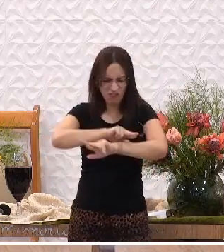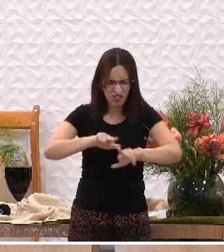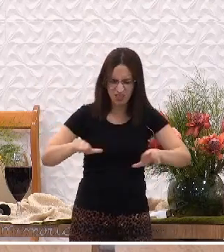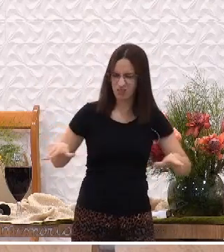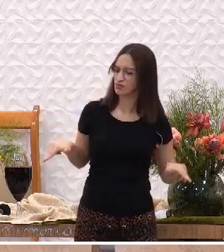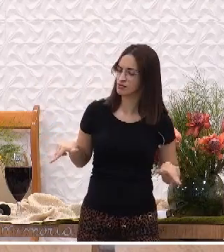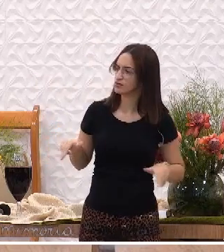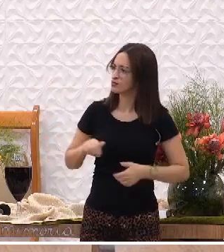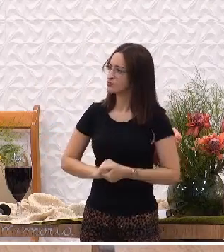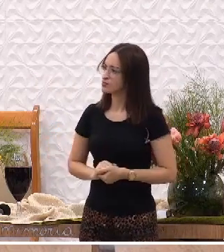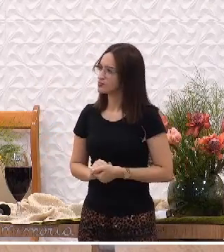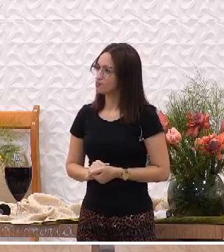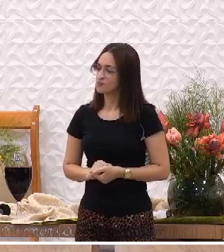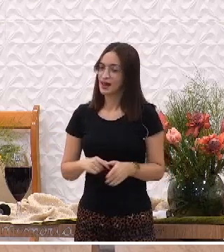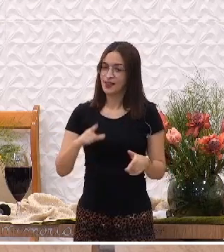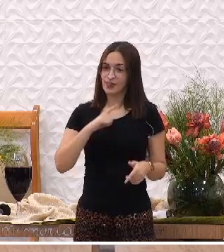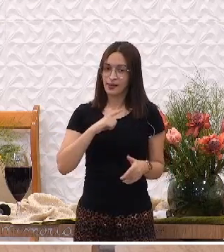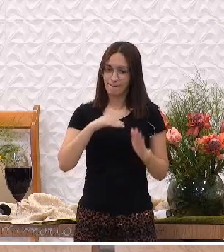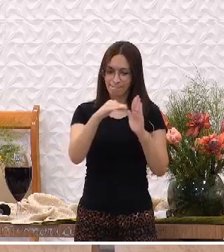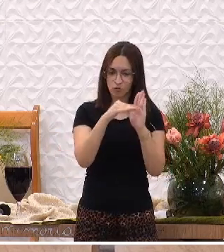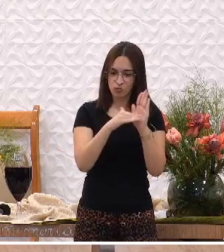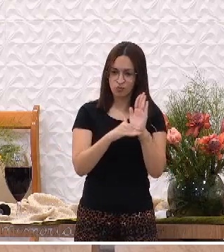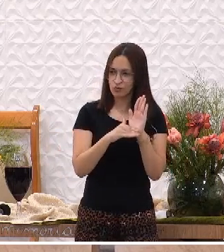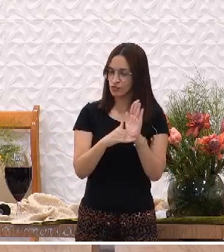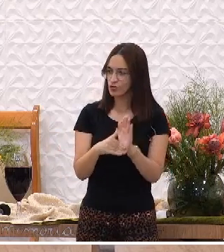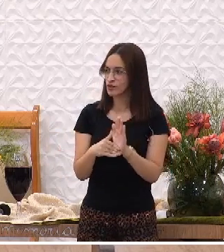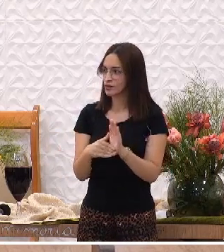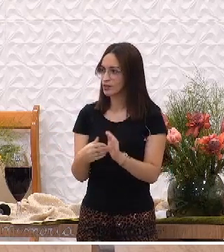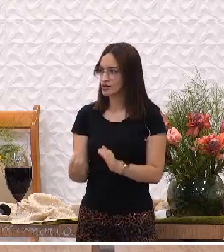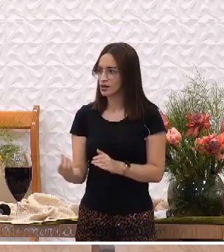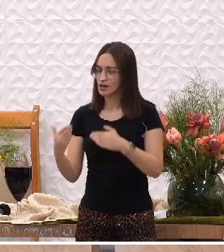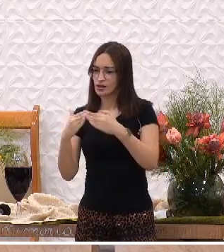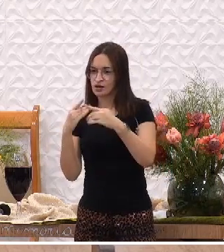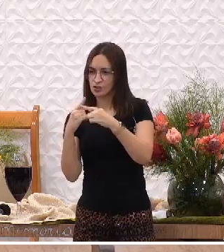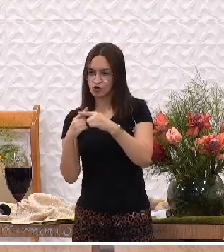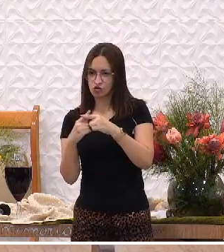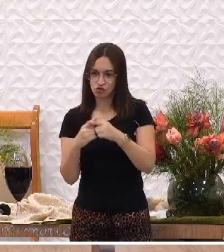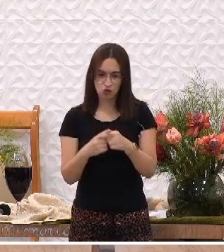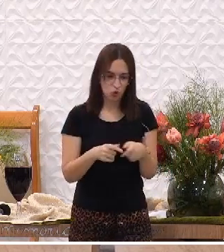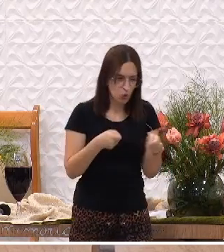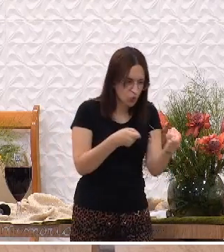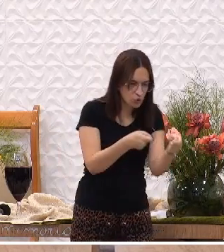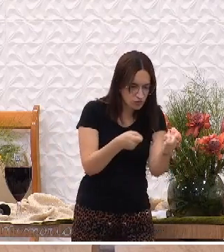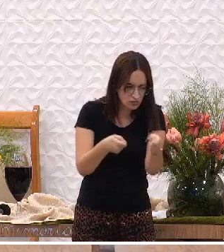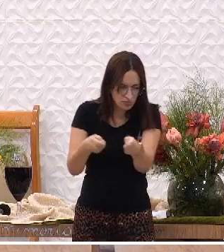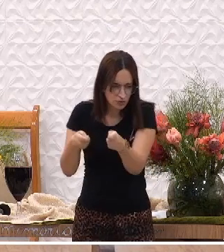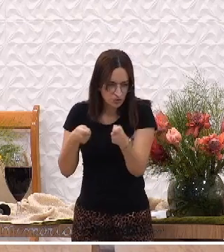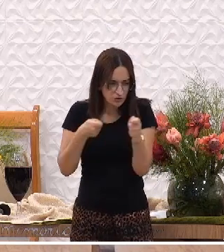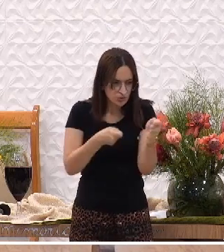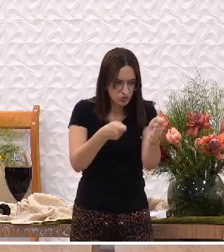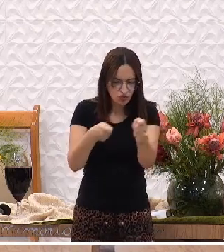que eu considero essenciais no sentido de enfraquecimento do controle que eles tinham sobre a consciência dos fiéis. Então, Esses são